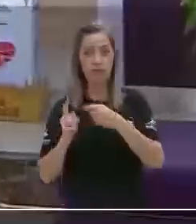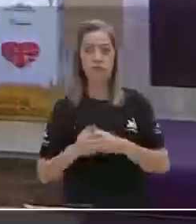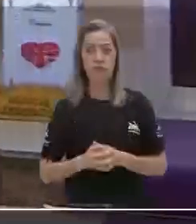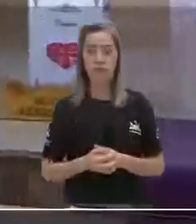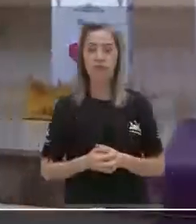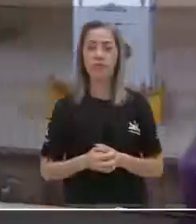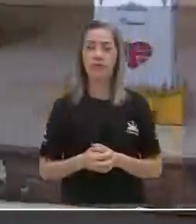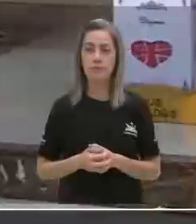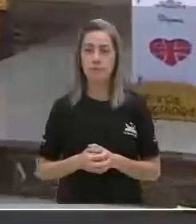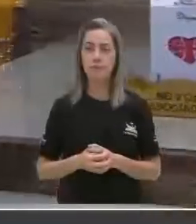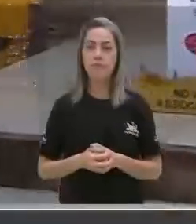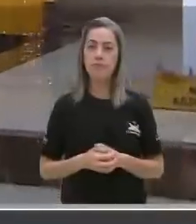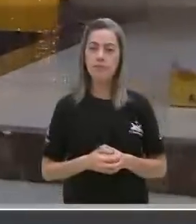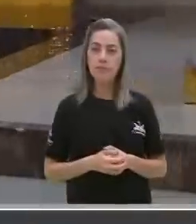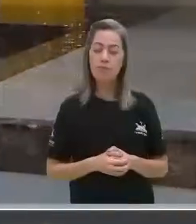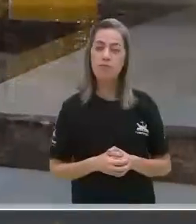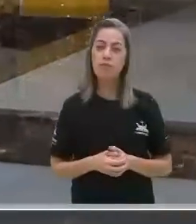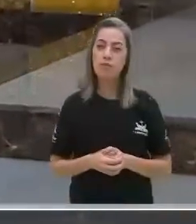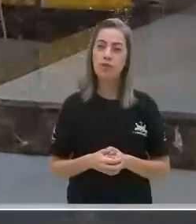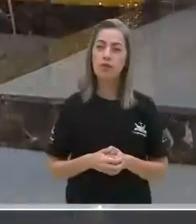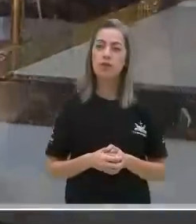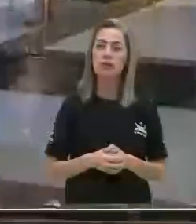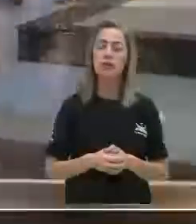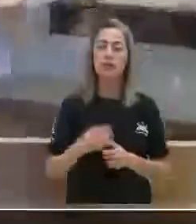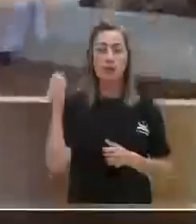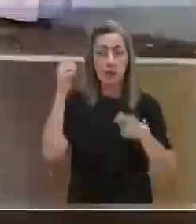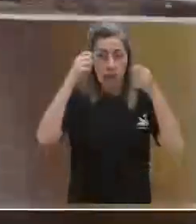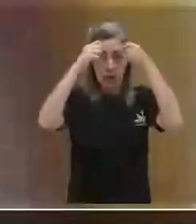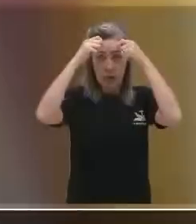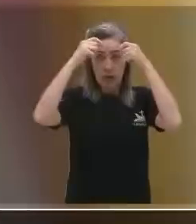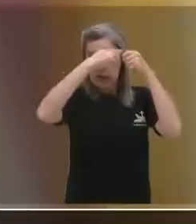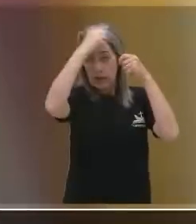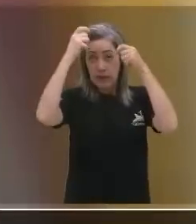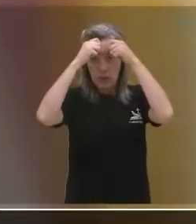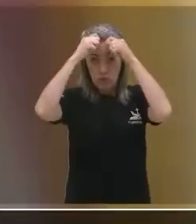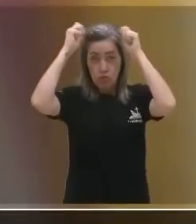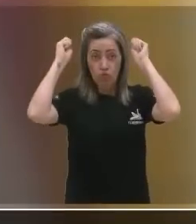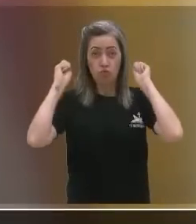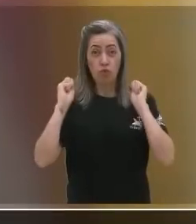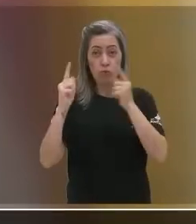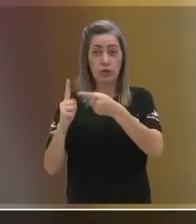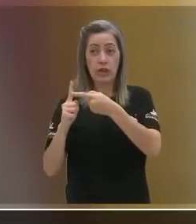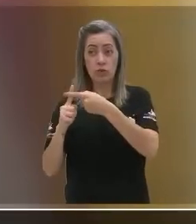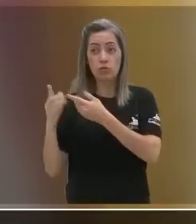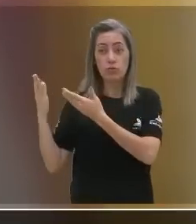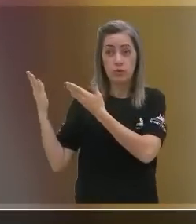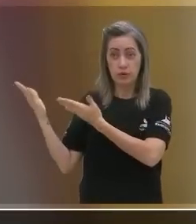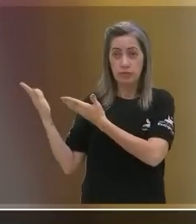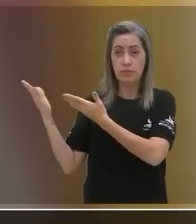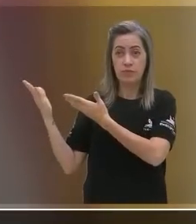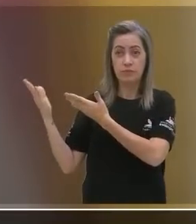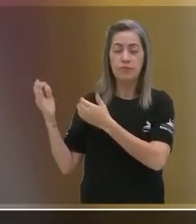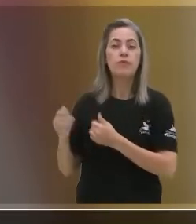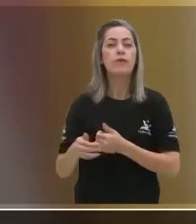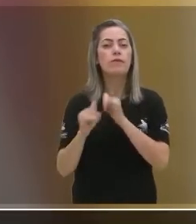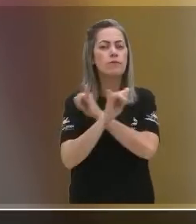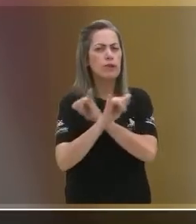espanhol, catalão. Ele dizia que a frivolidade